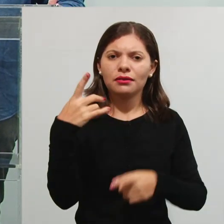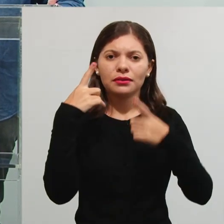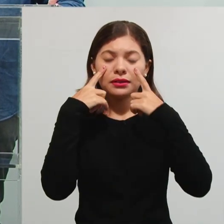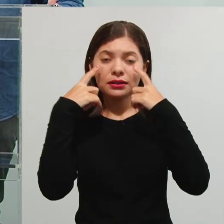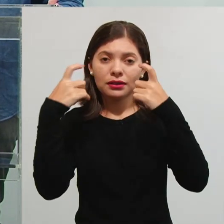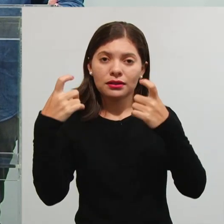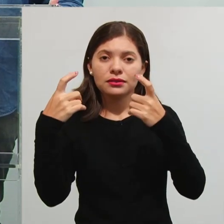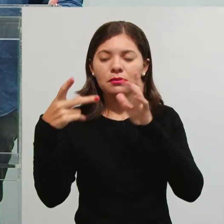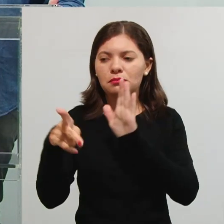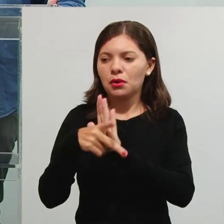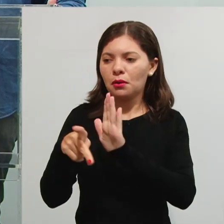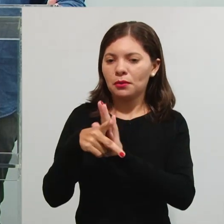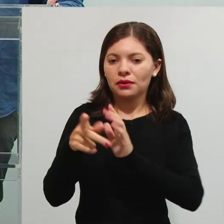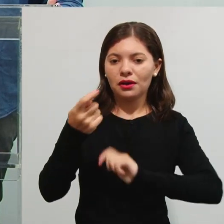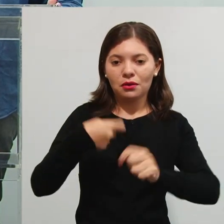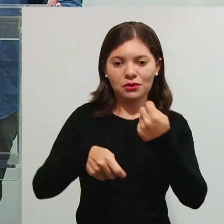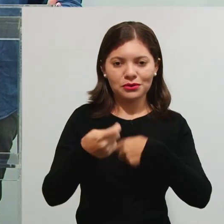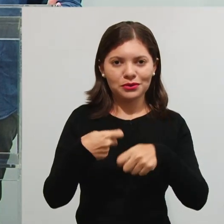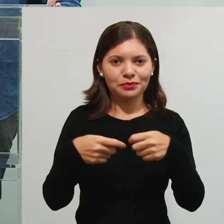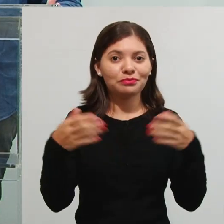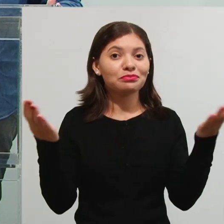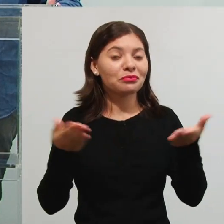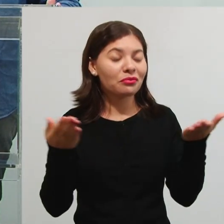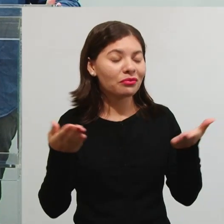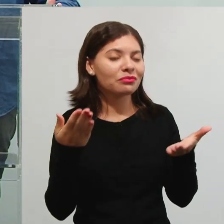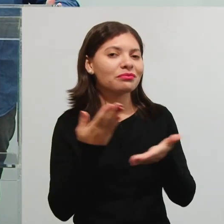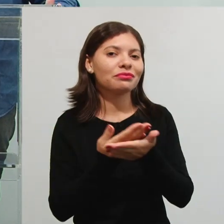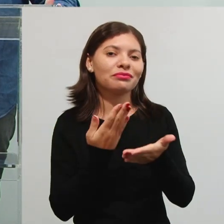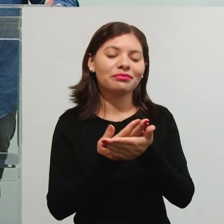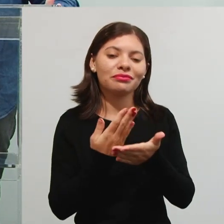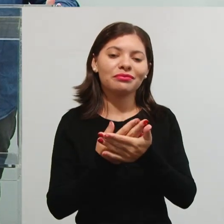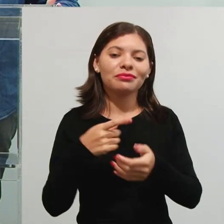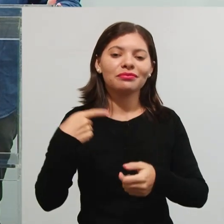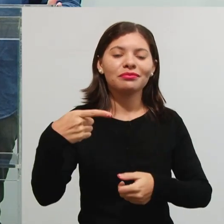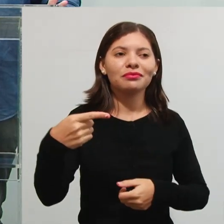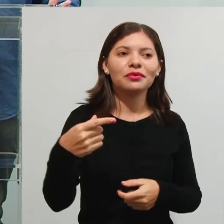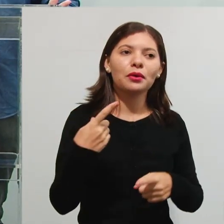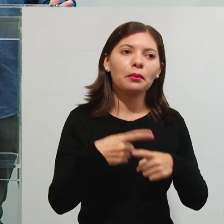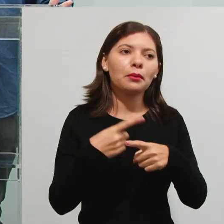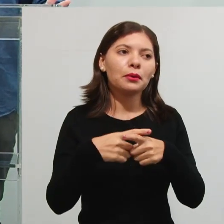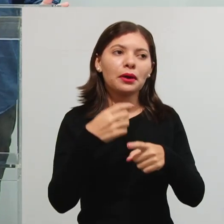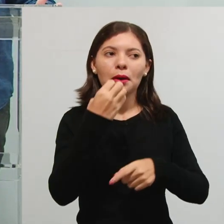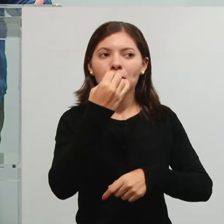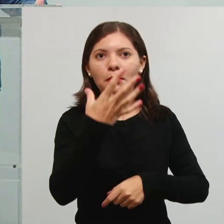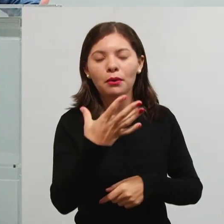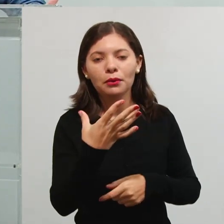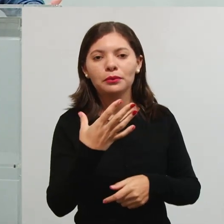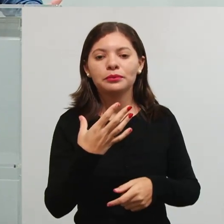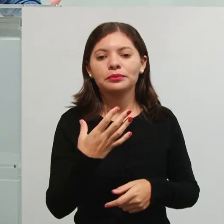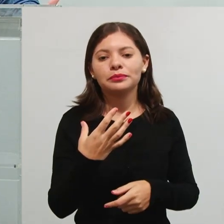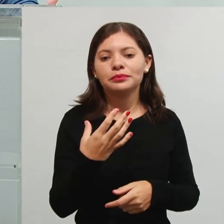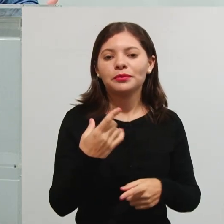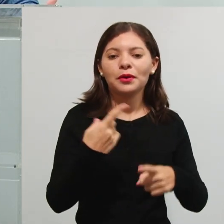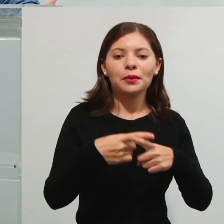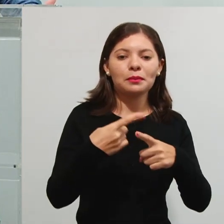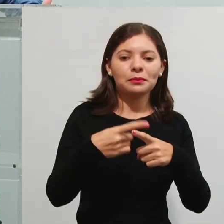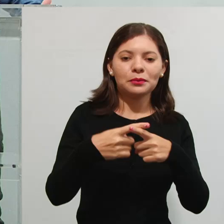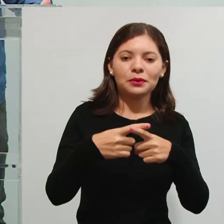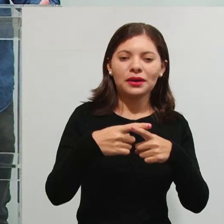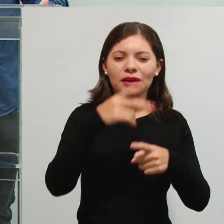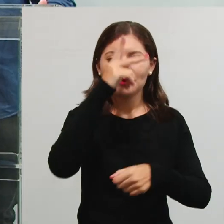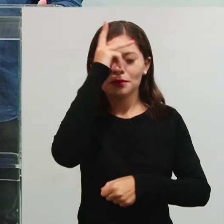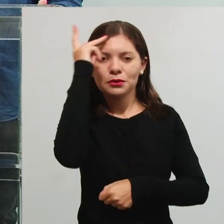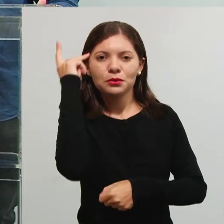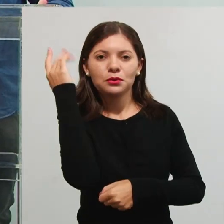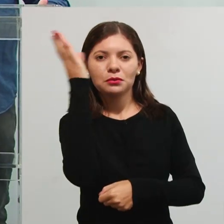do próprio negócio, né? Nós vamos ver na nossa aula de hoje algumas das vantagens e por que o povo brasileiro gosta de empreender, né?